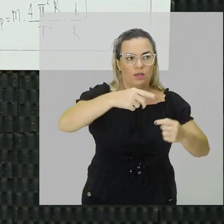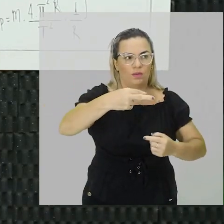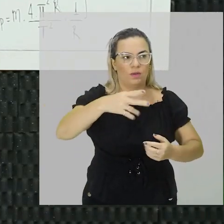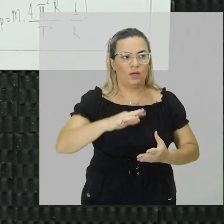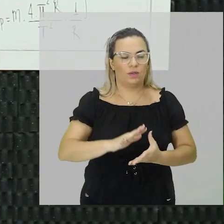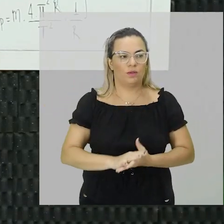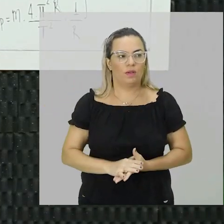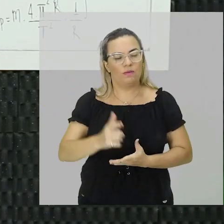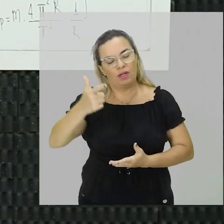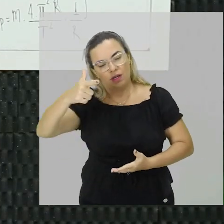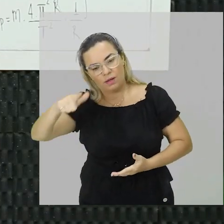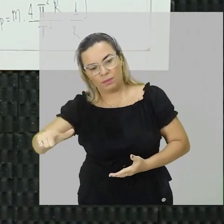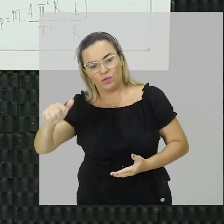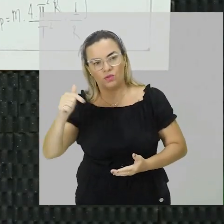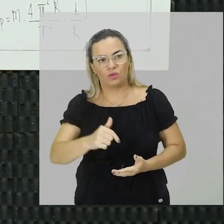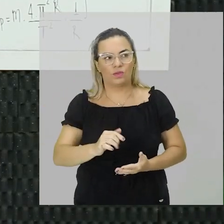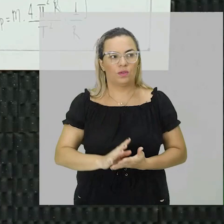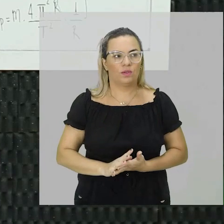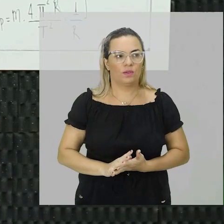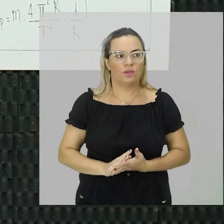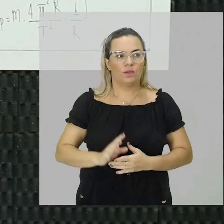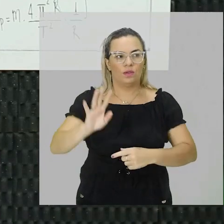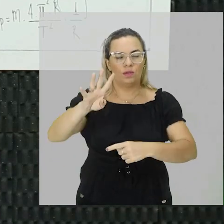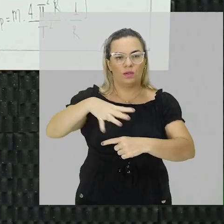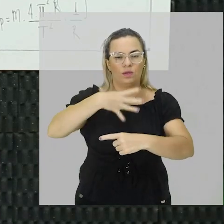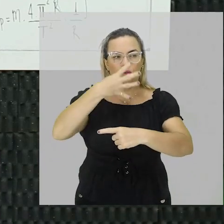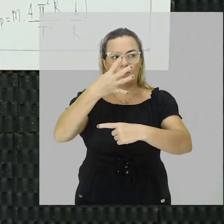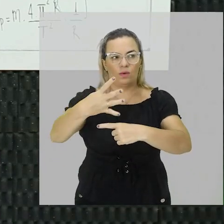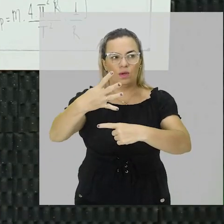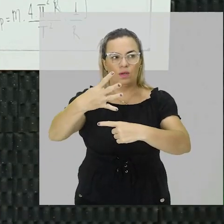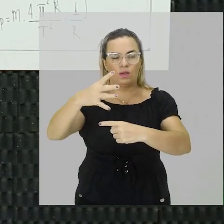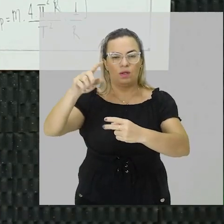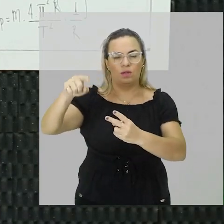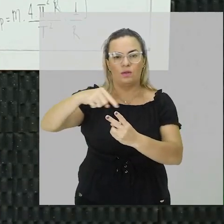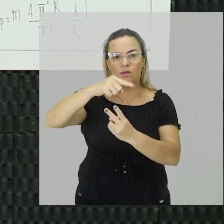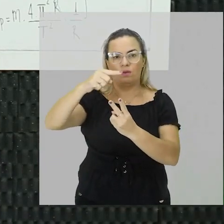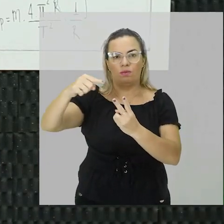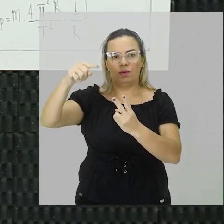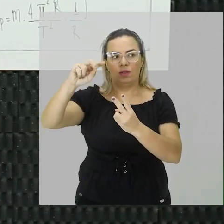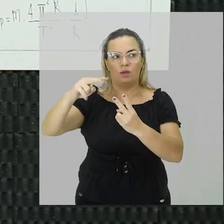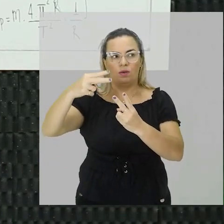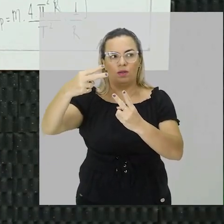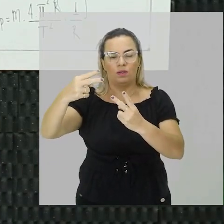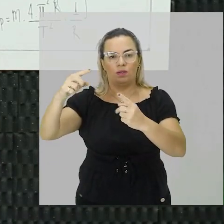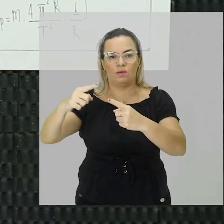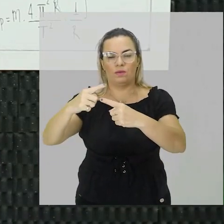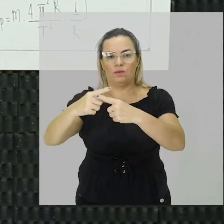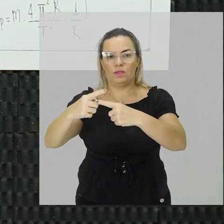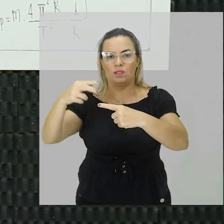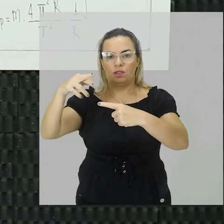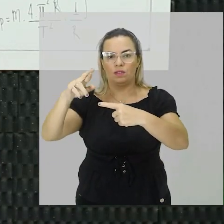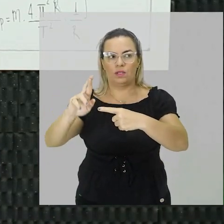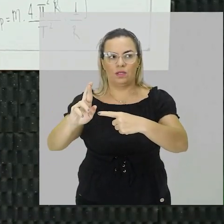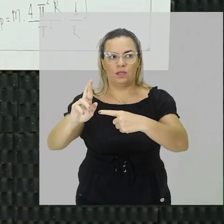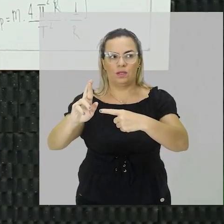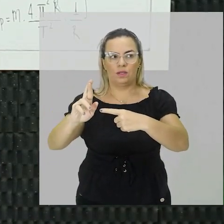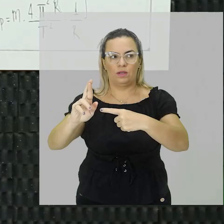lado. 4 π ao quadrado, R, né,